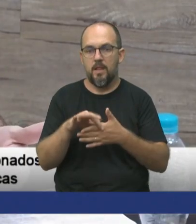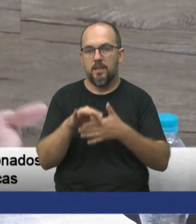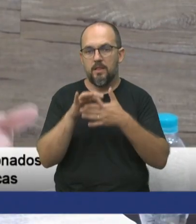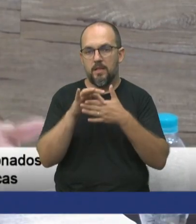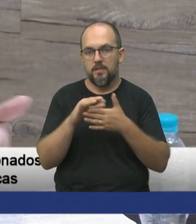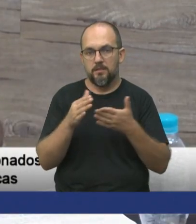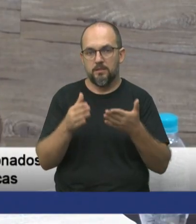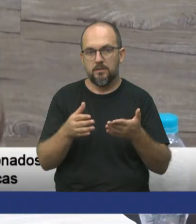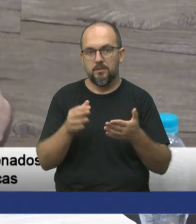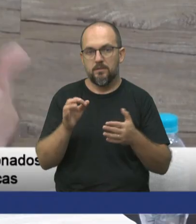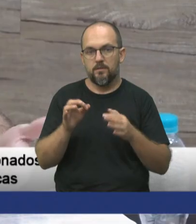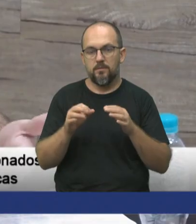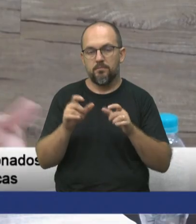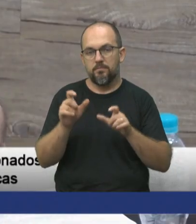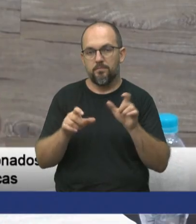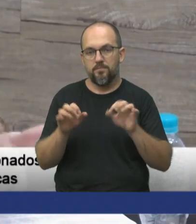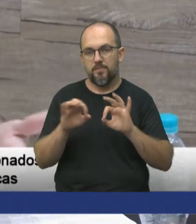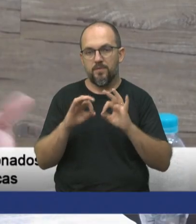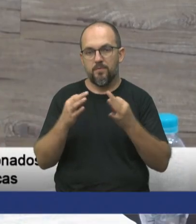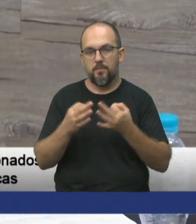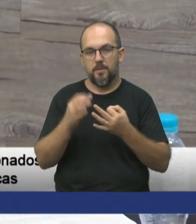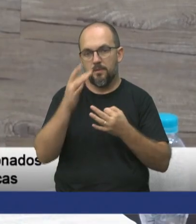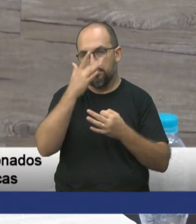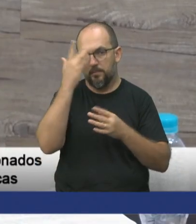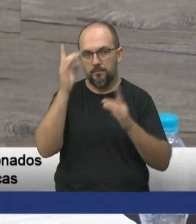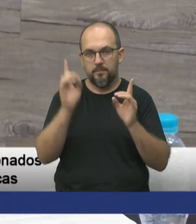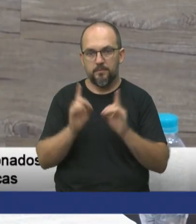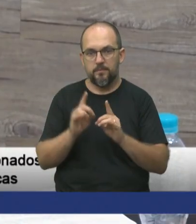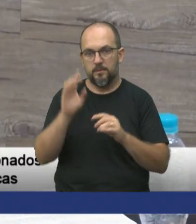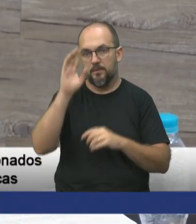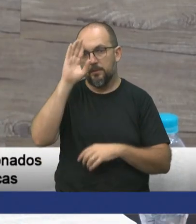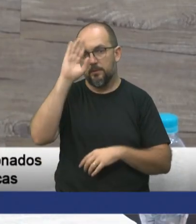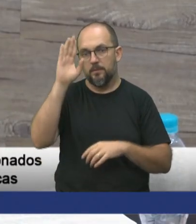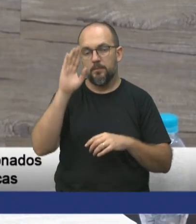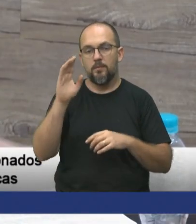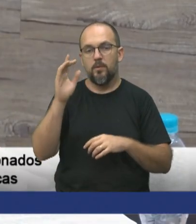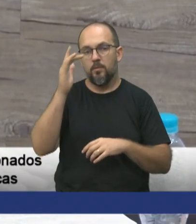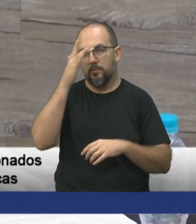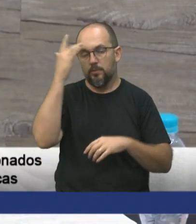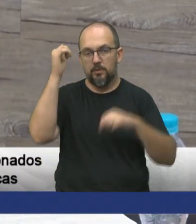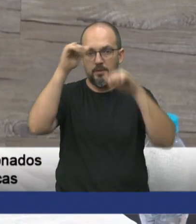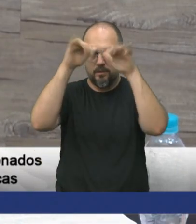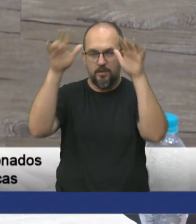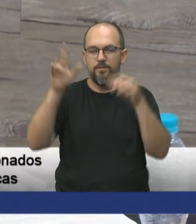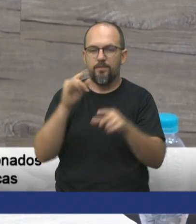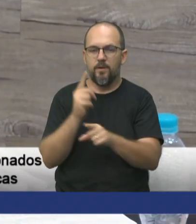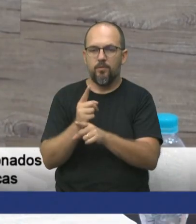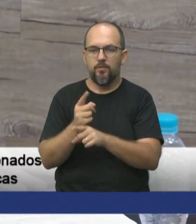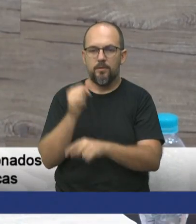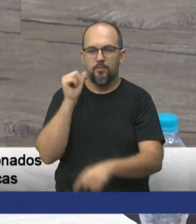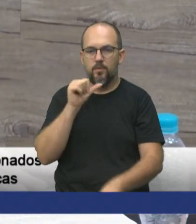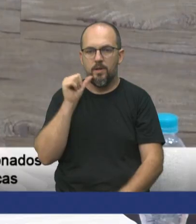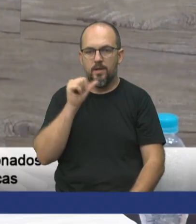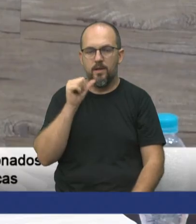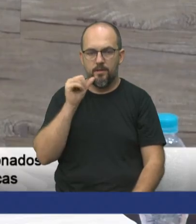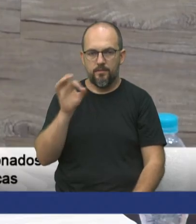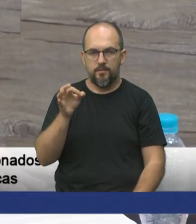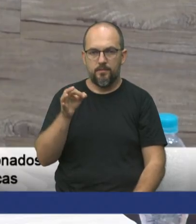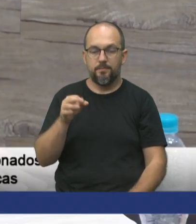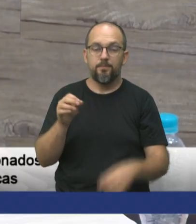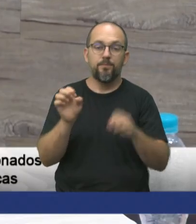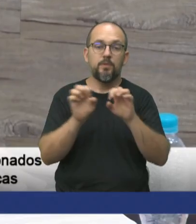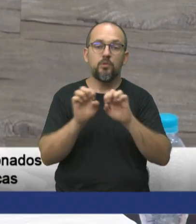estão das famílias de pessoas com deficiência, em especial as que têm TEA, nós vamos encontrar as mulheres.